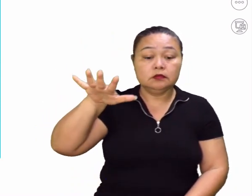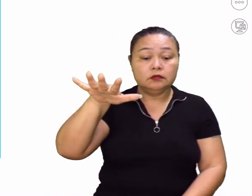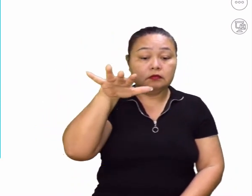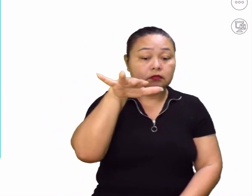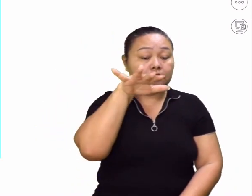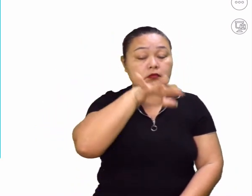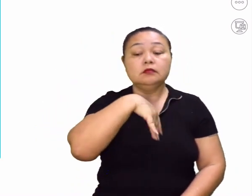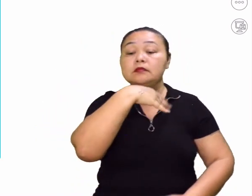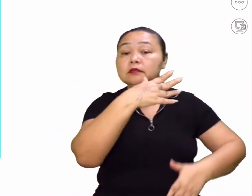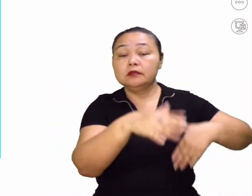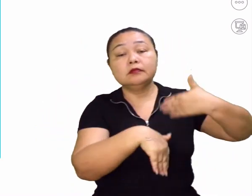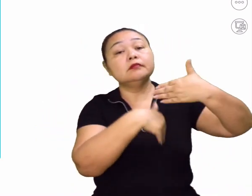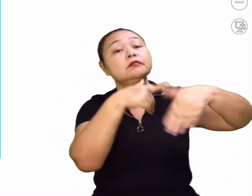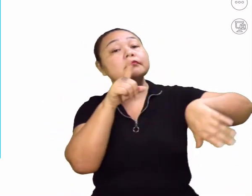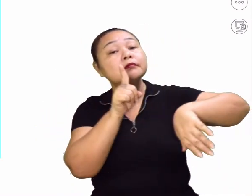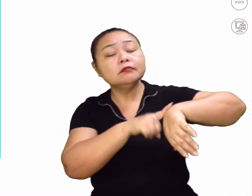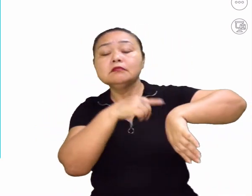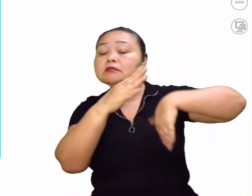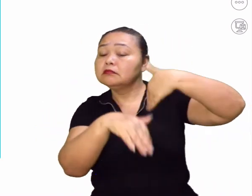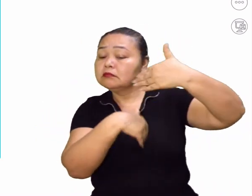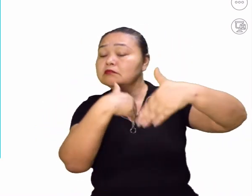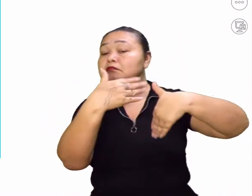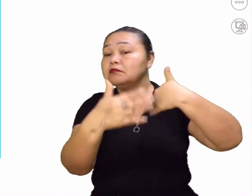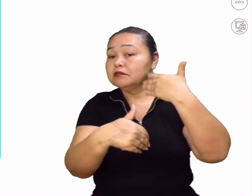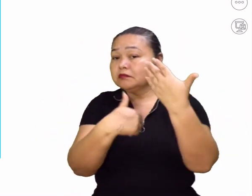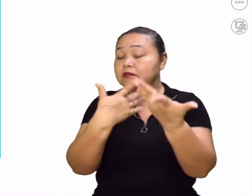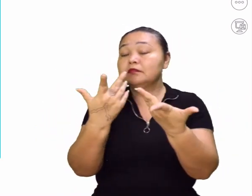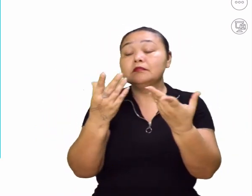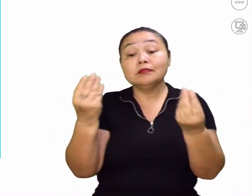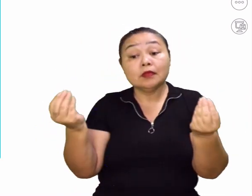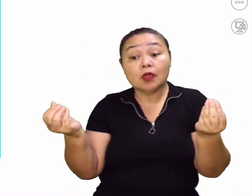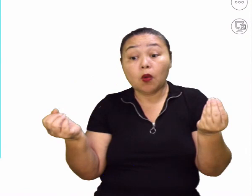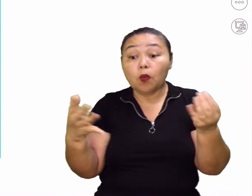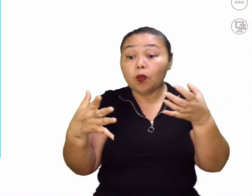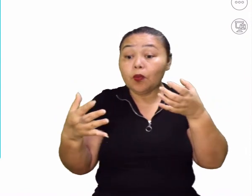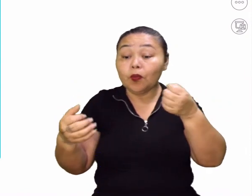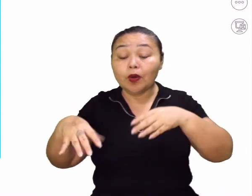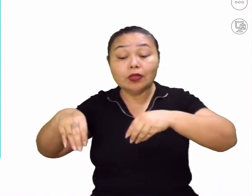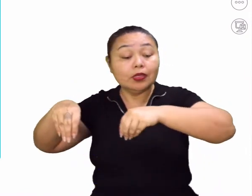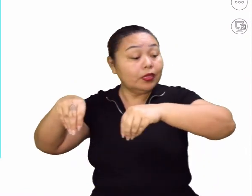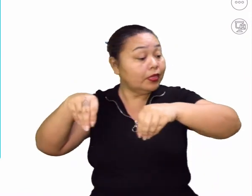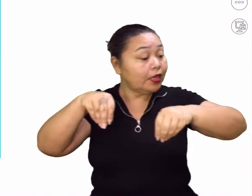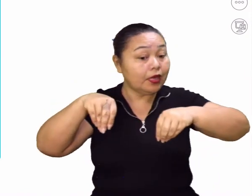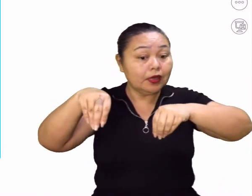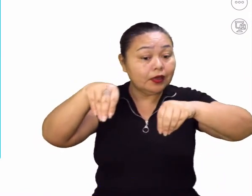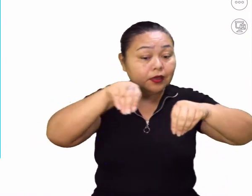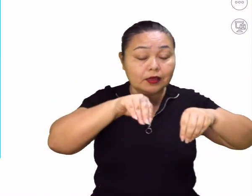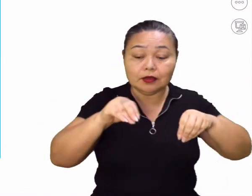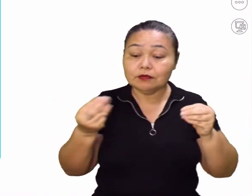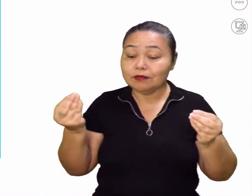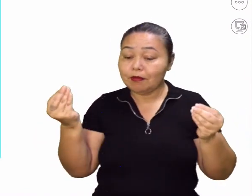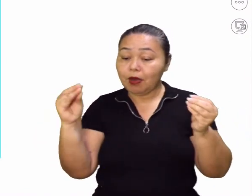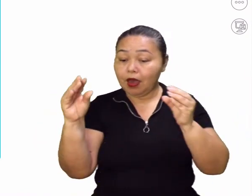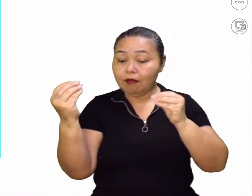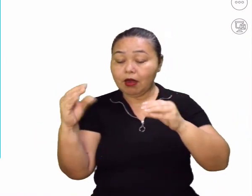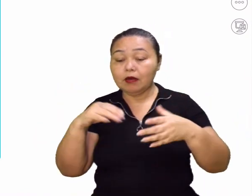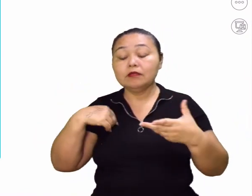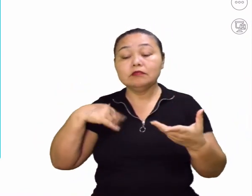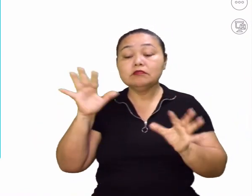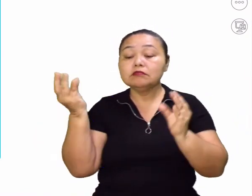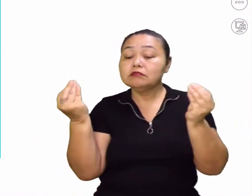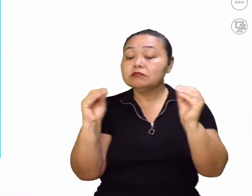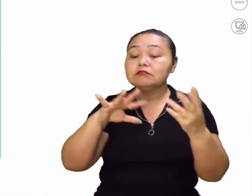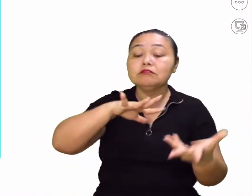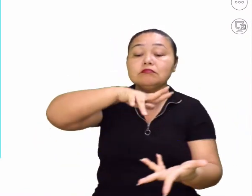com o passar do tempo, foi evoluindo, porque foram surgindo novos territórios e assim formando aí o nosso mapa mundi